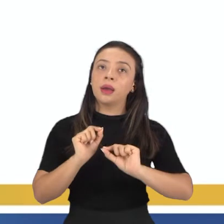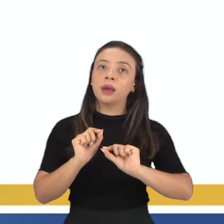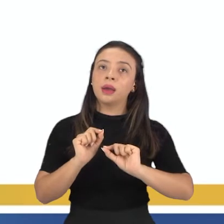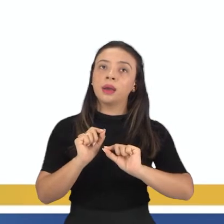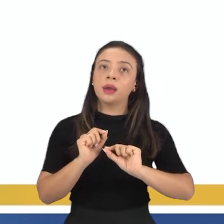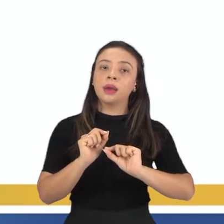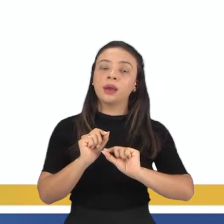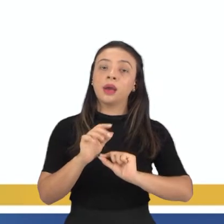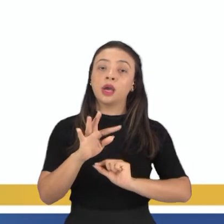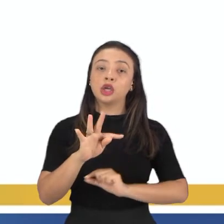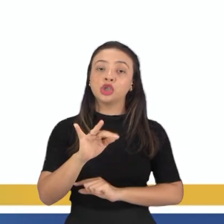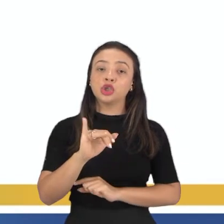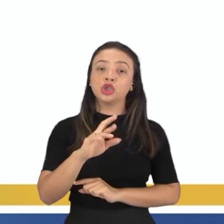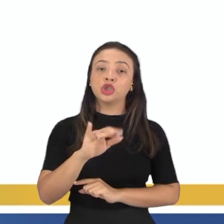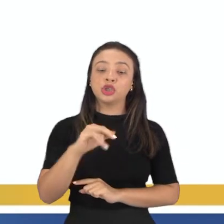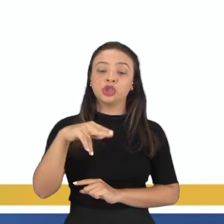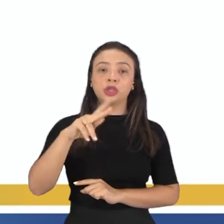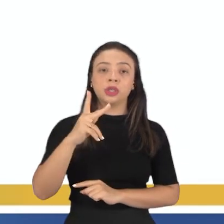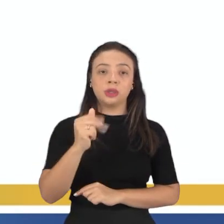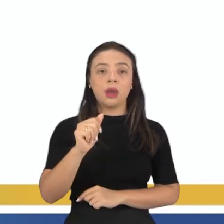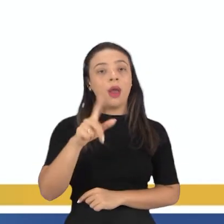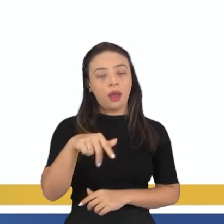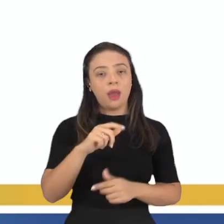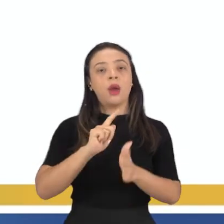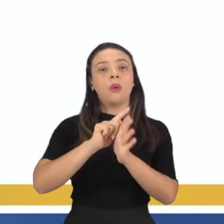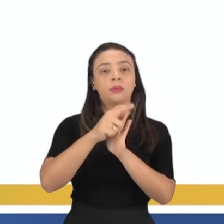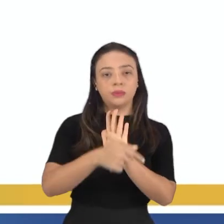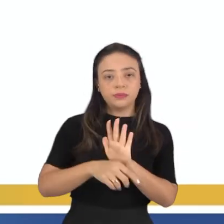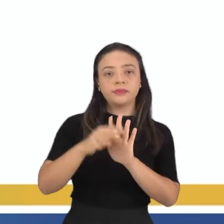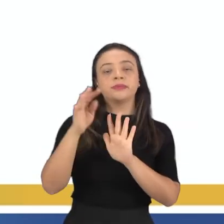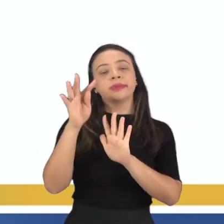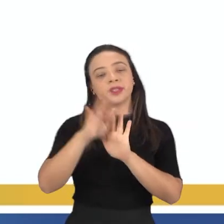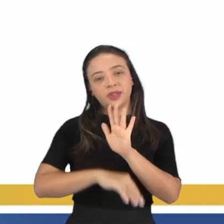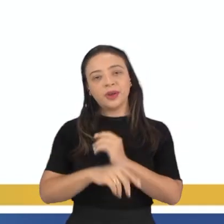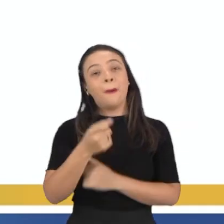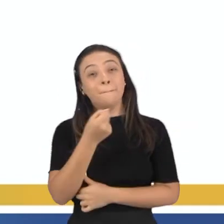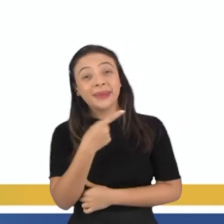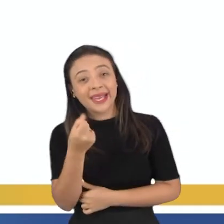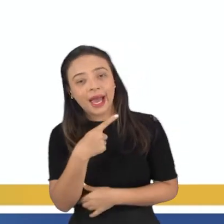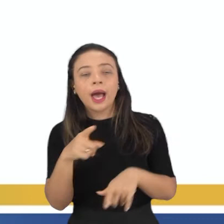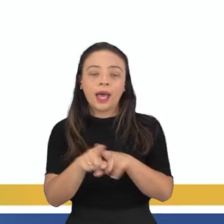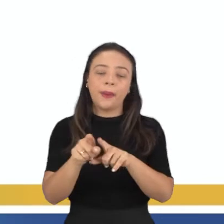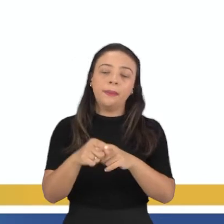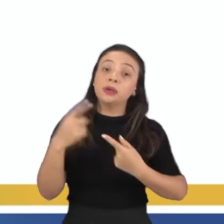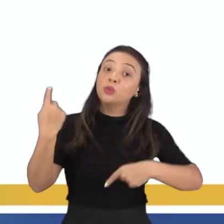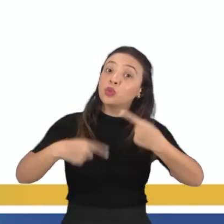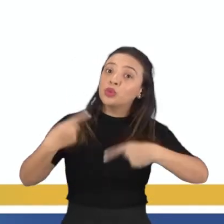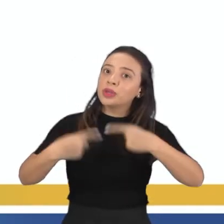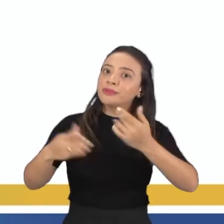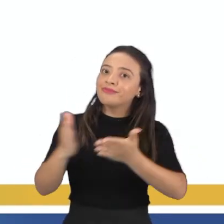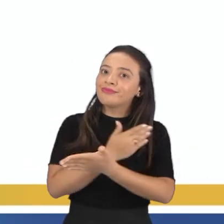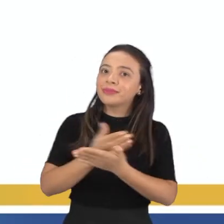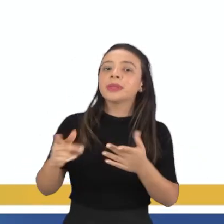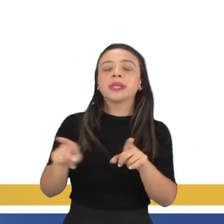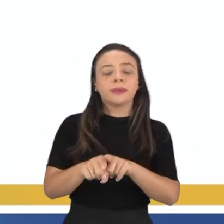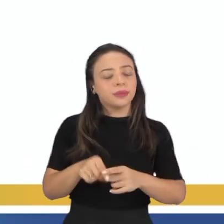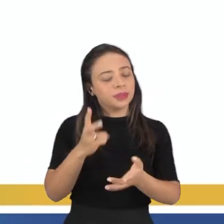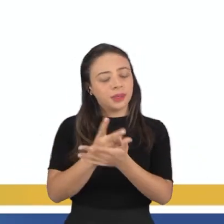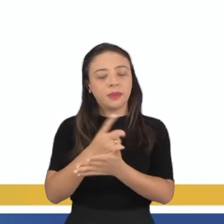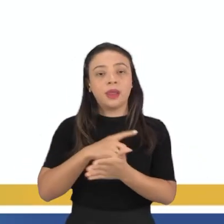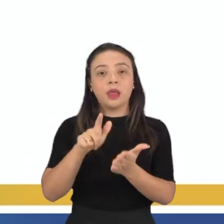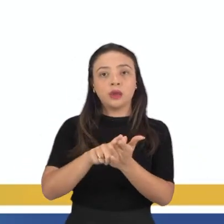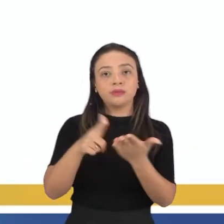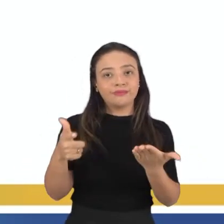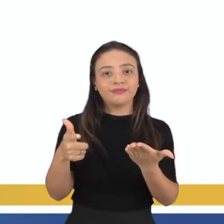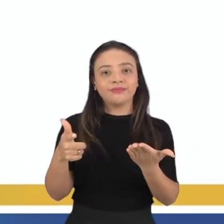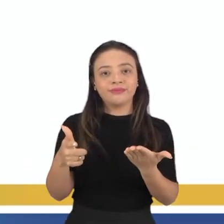caso em português a tirinha é um gênero textual de cunho humorístico um dos políticos é muito comum em jornais e